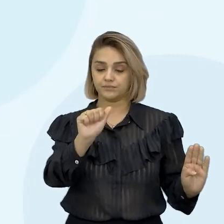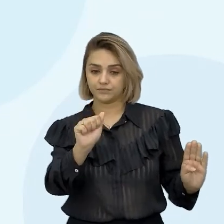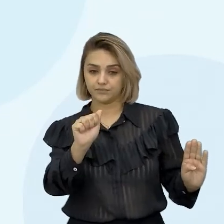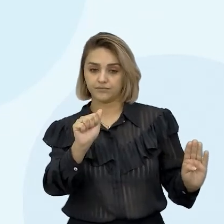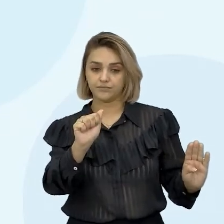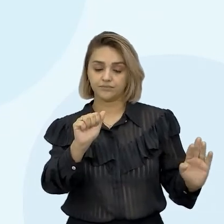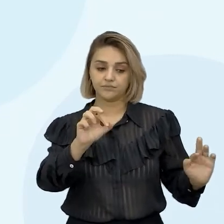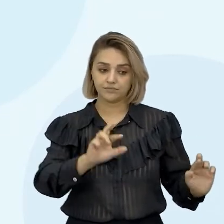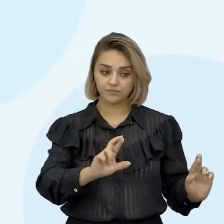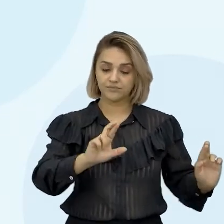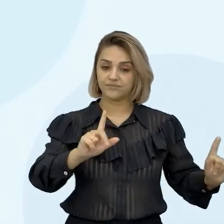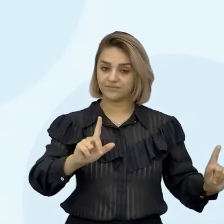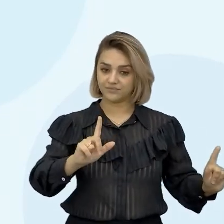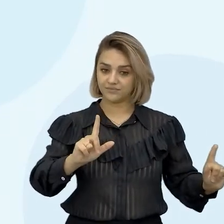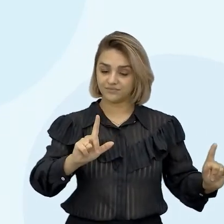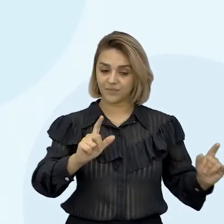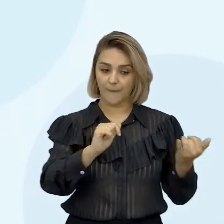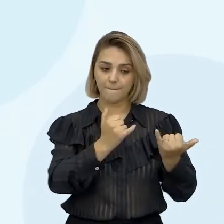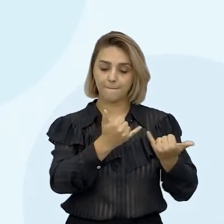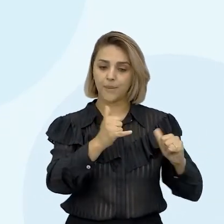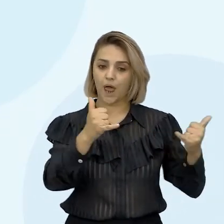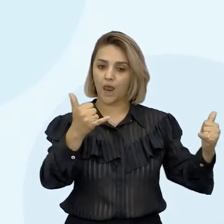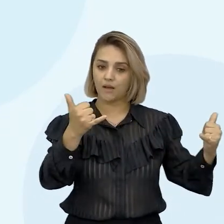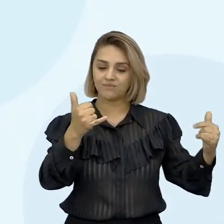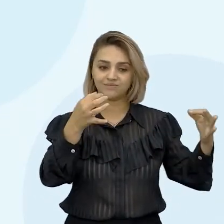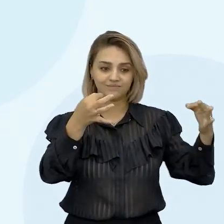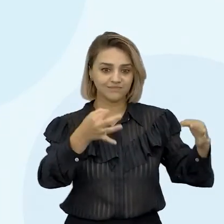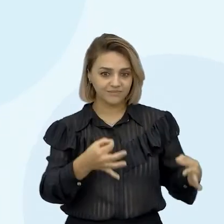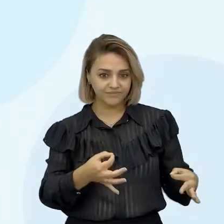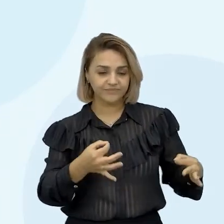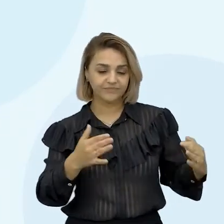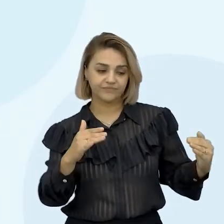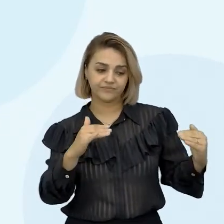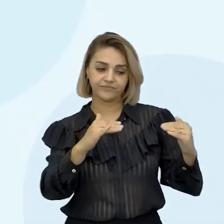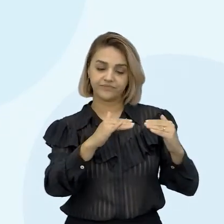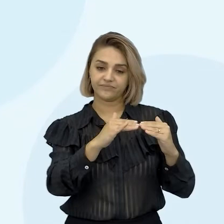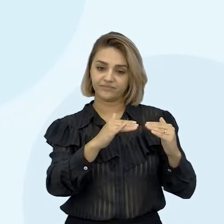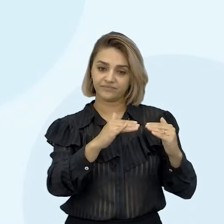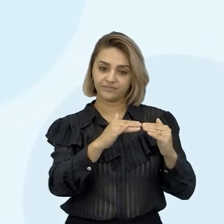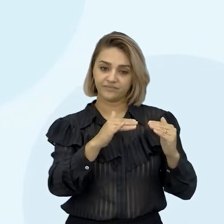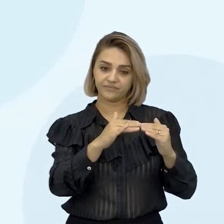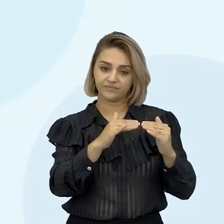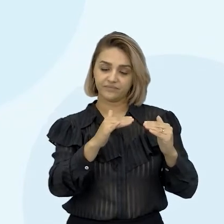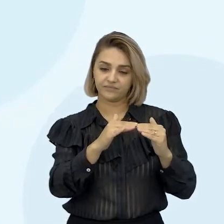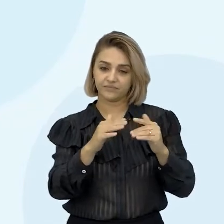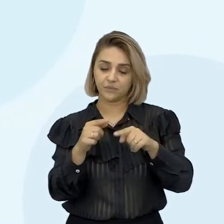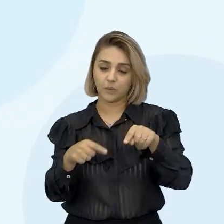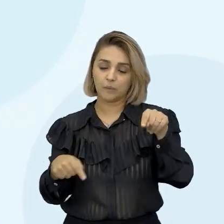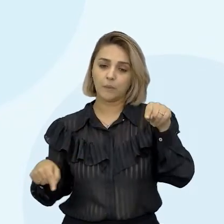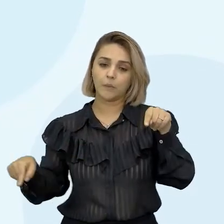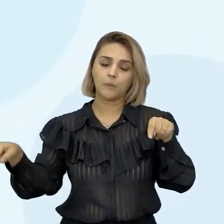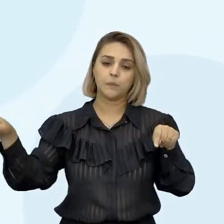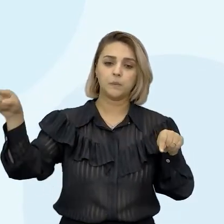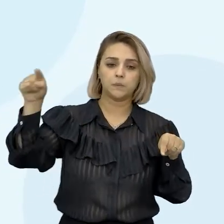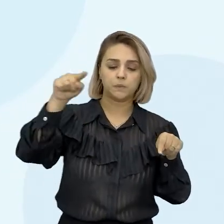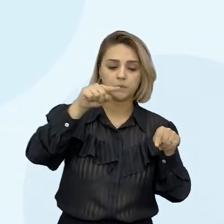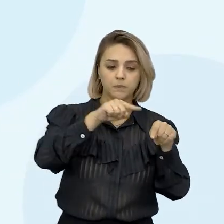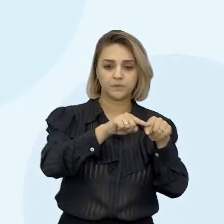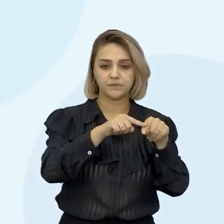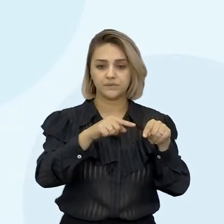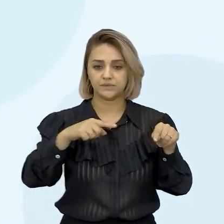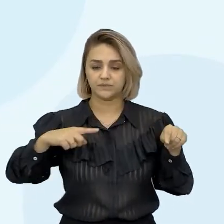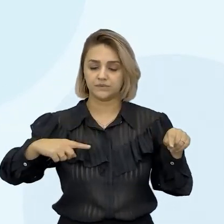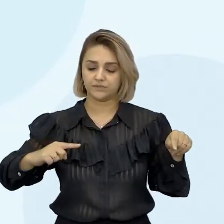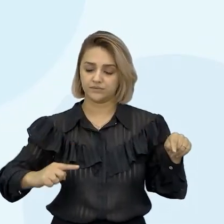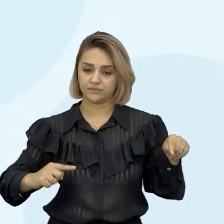um corrente elétrica estabelecida corrente elétrica circulando e rodando aqui no circuito chavinha